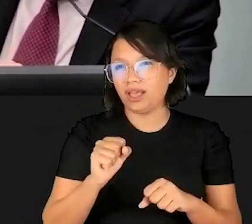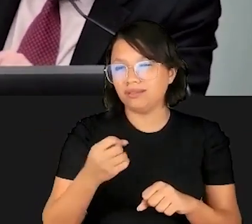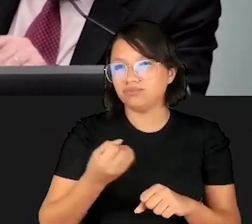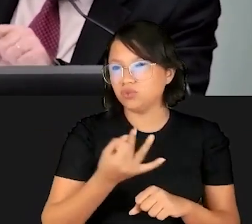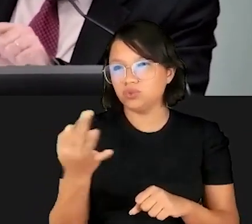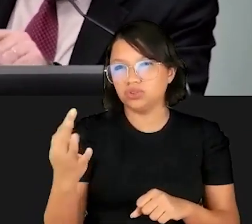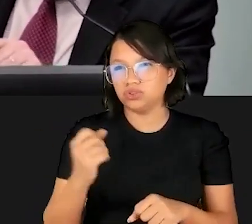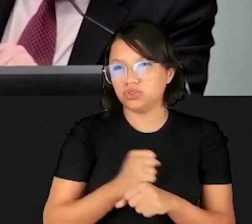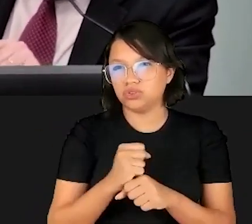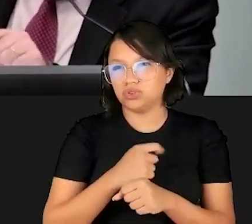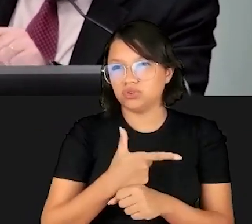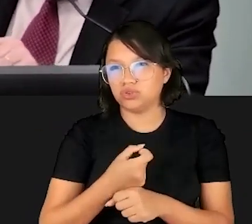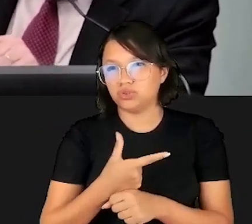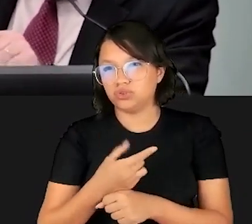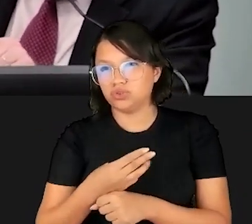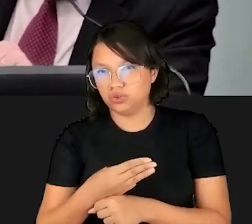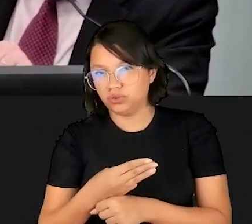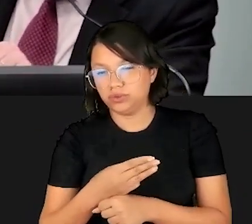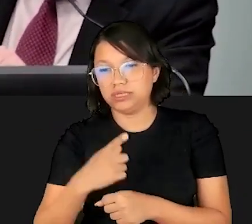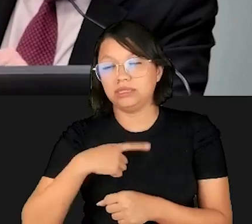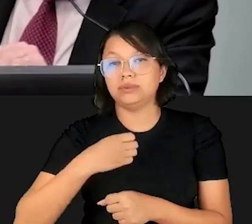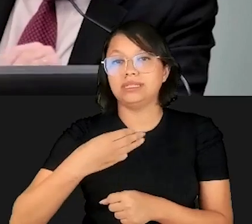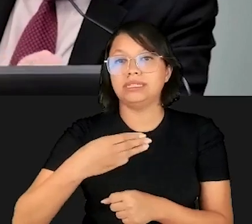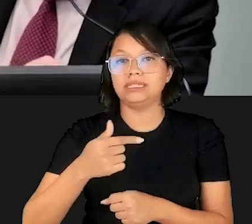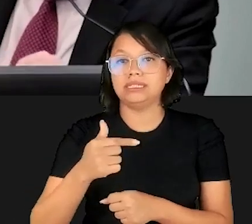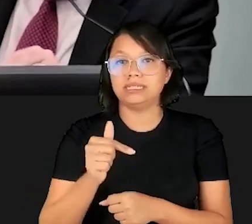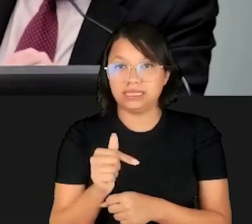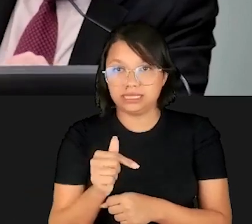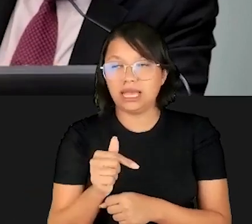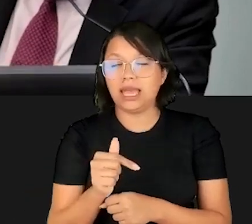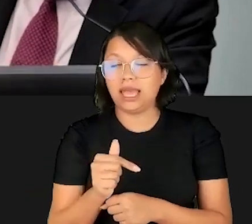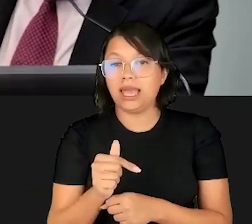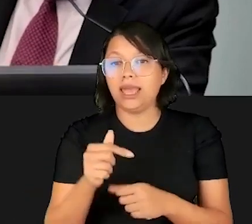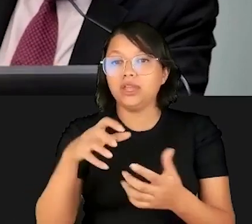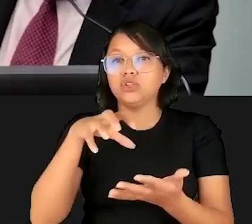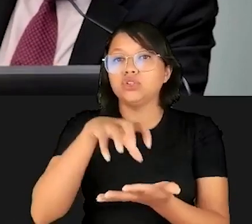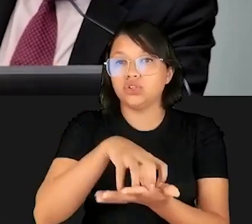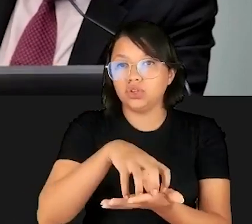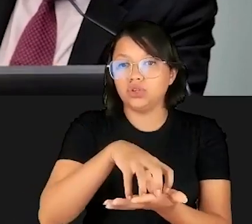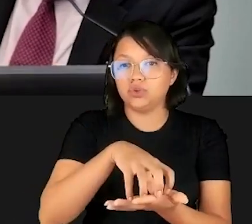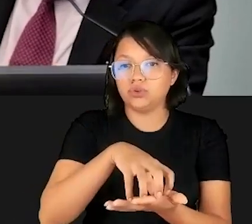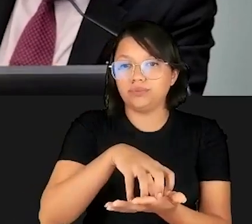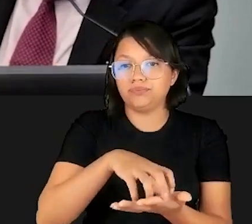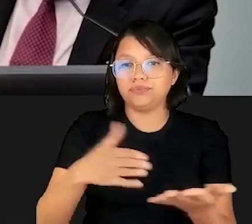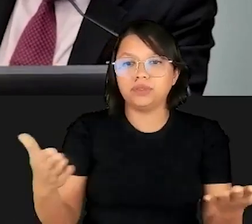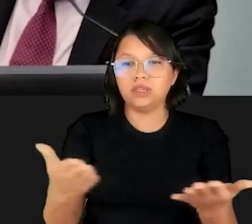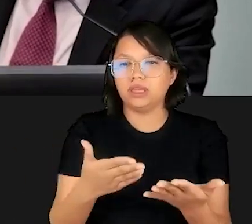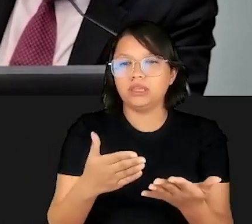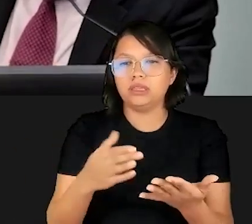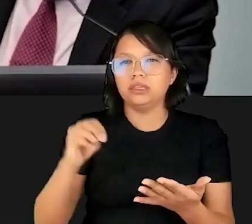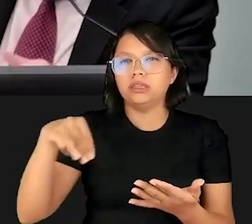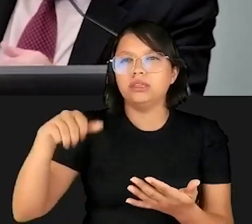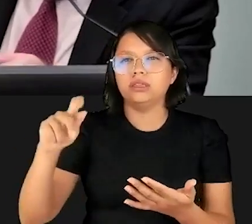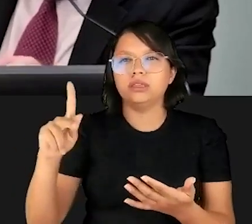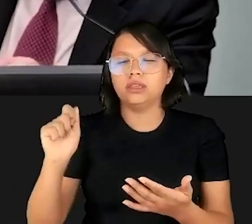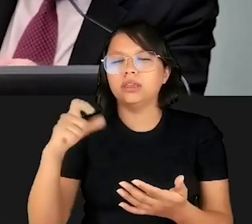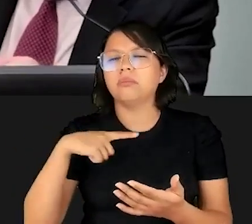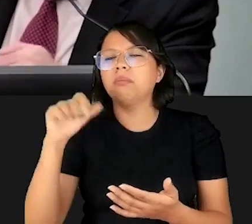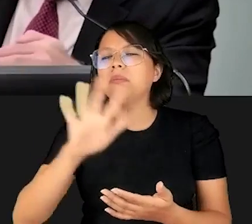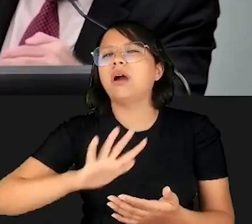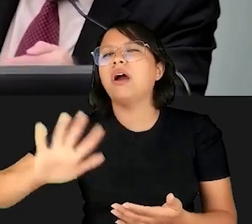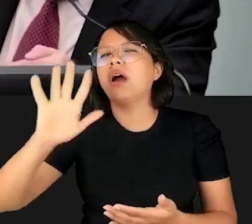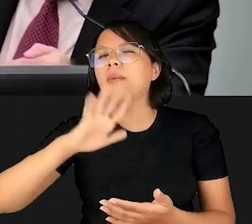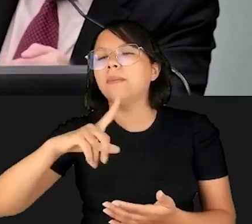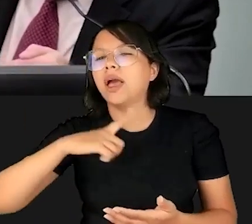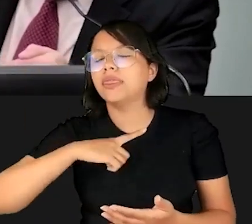nós temos 317 unidades. Esse mapa aqui, ele tem já uns 7 anos, então veja que houve uma evolução. Nós